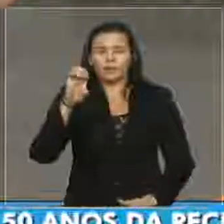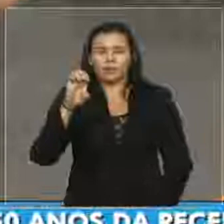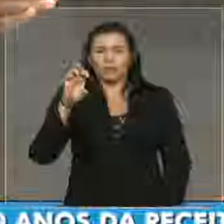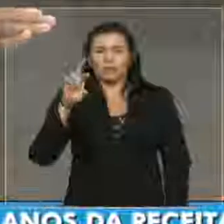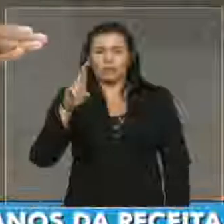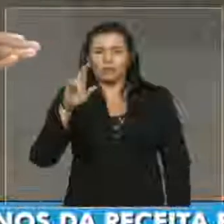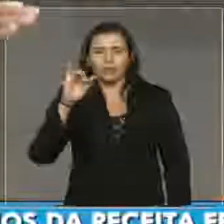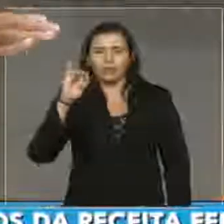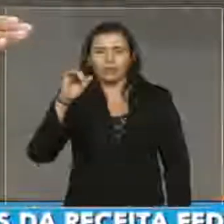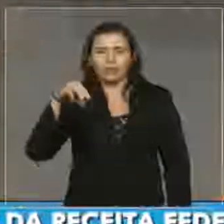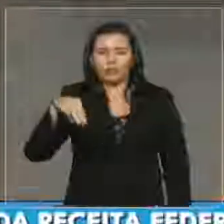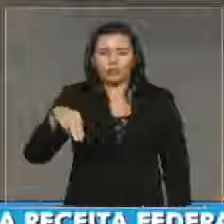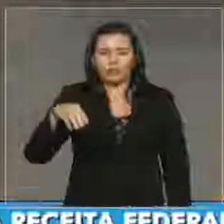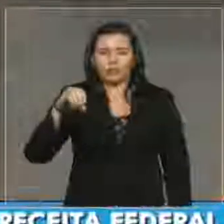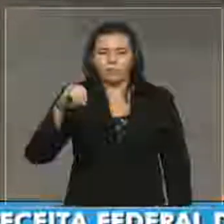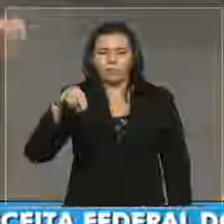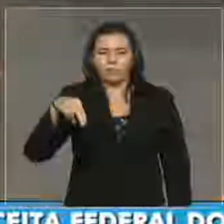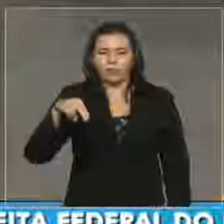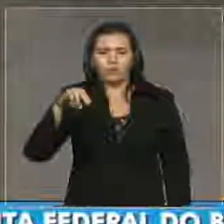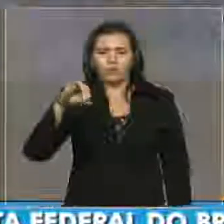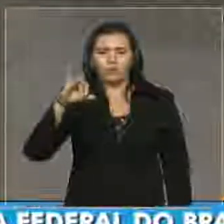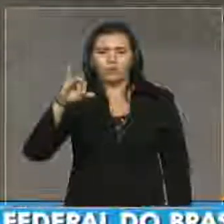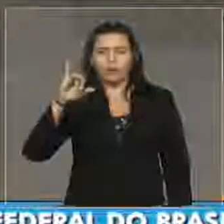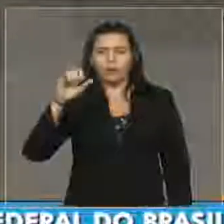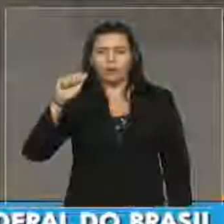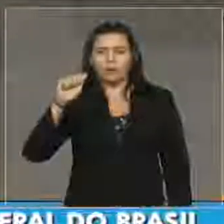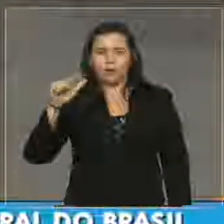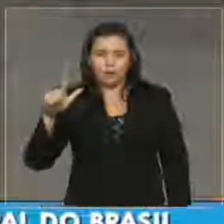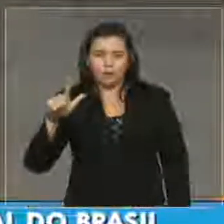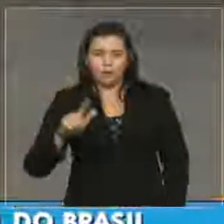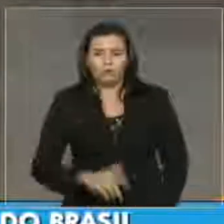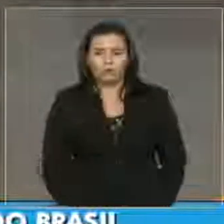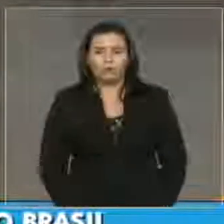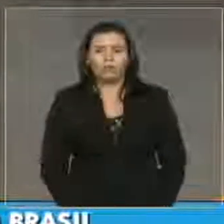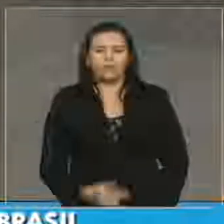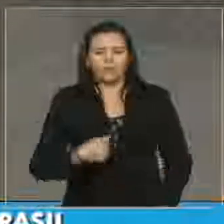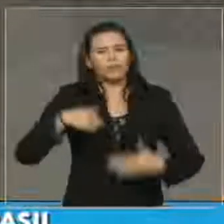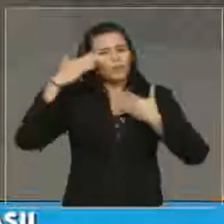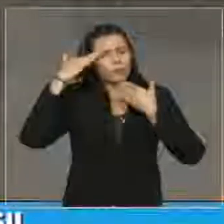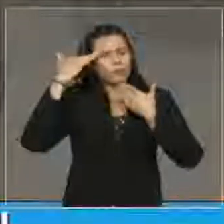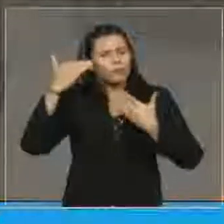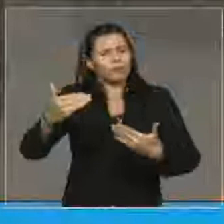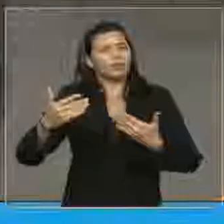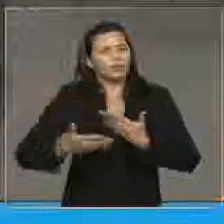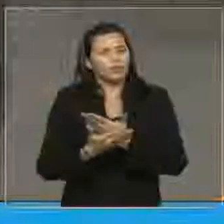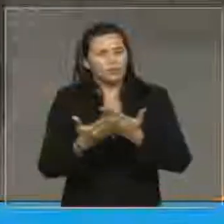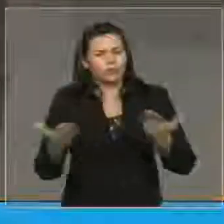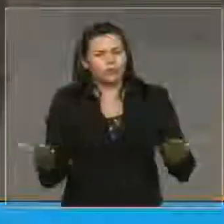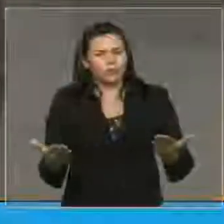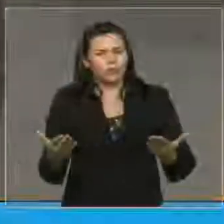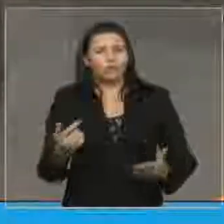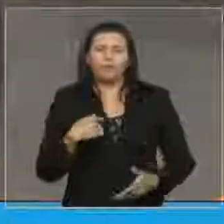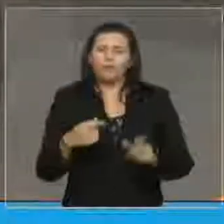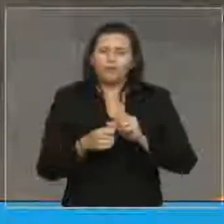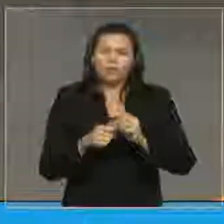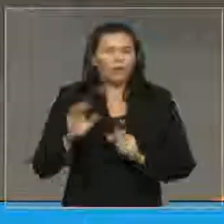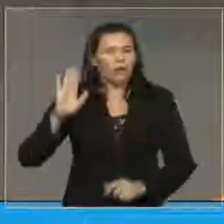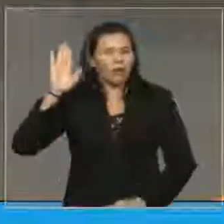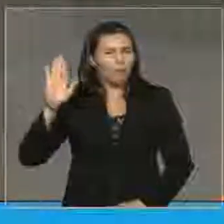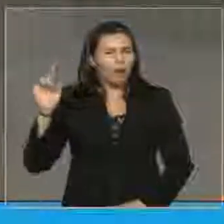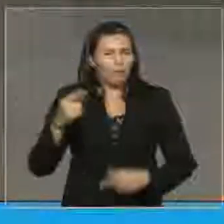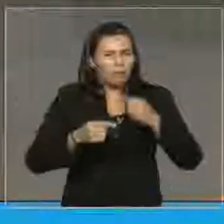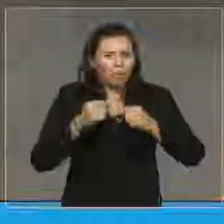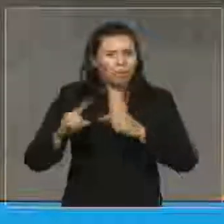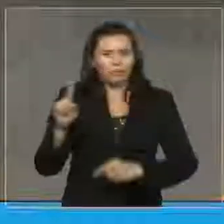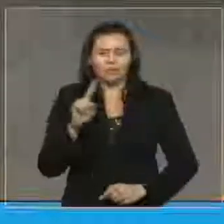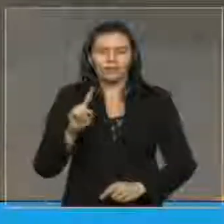porque eu não pretendo ser, mas estou sim querendo ser grato às pessoas que bem nos recebem. Muito obrigado, minha